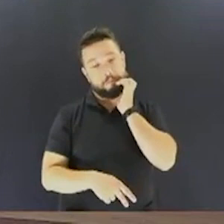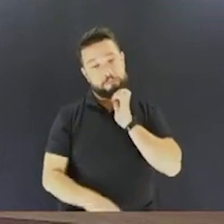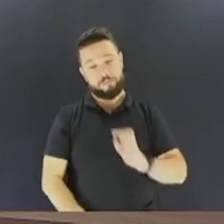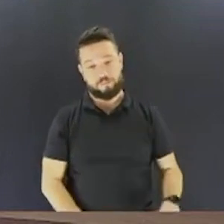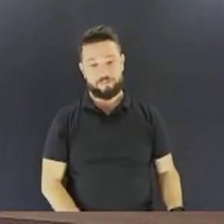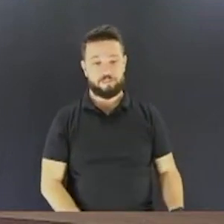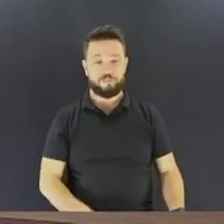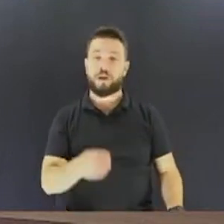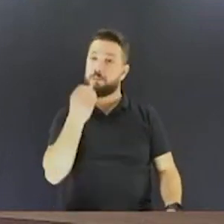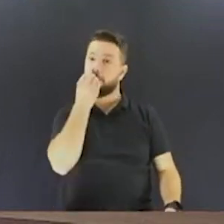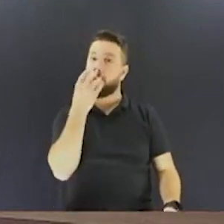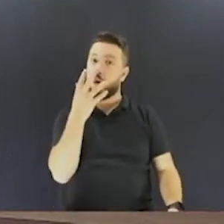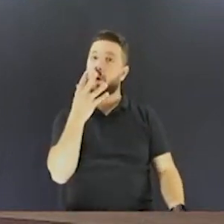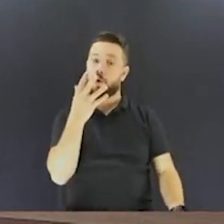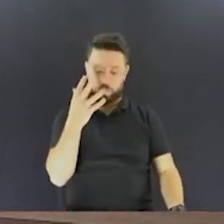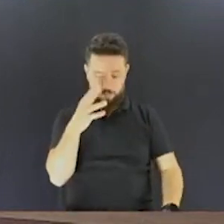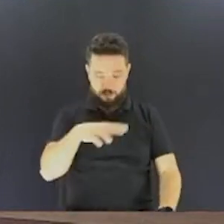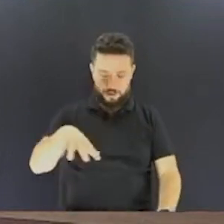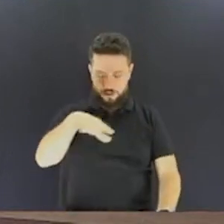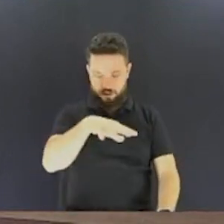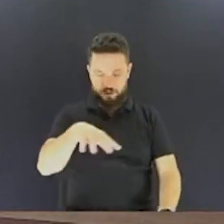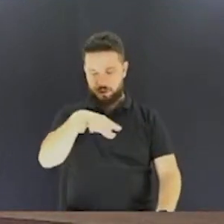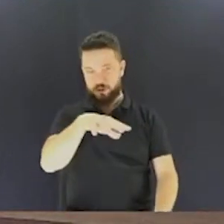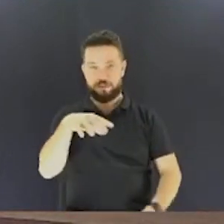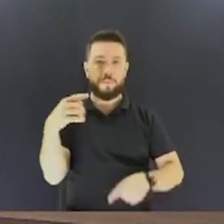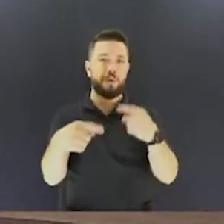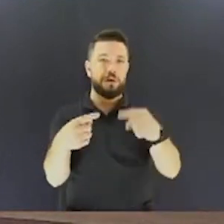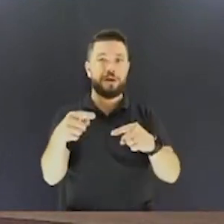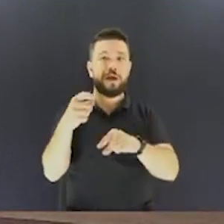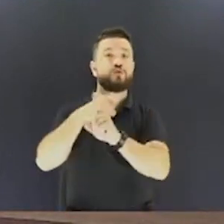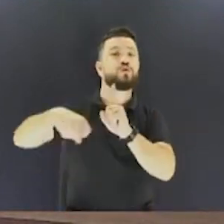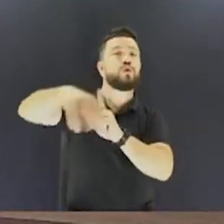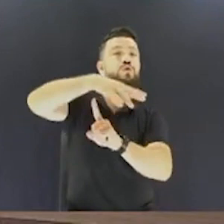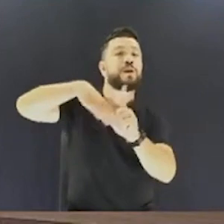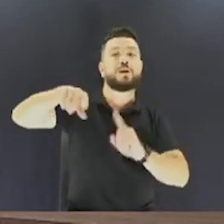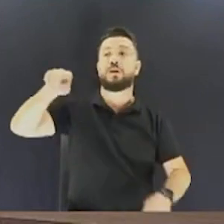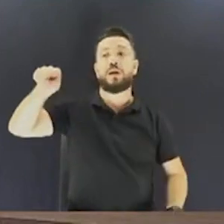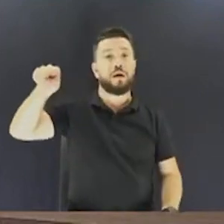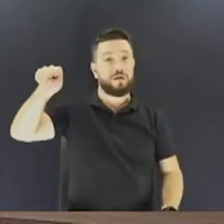da política, quando realmente a sociedade nos procura, e